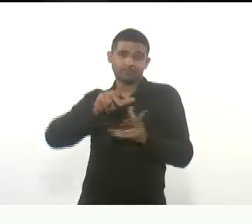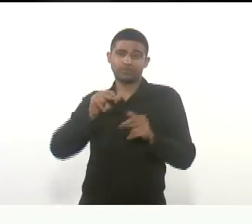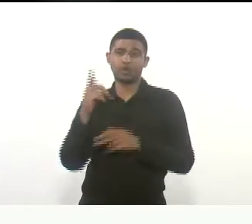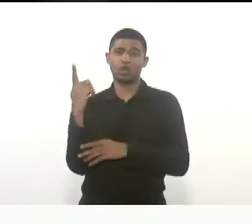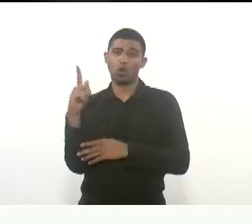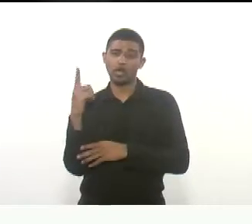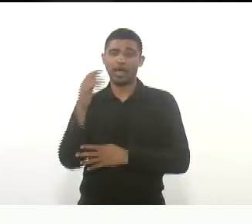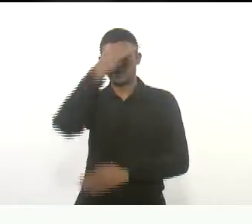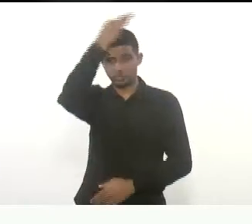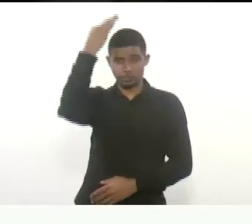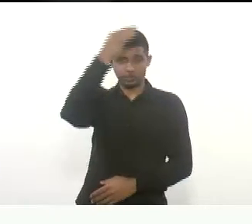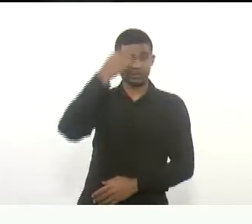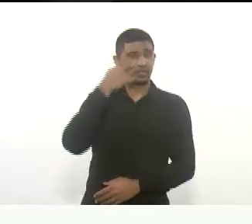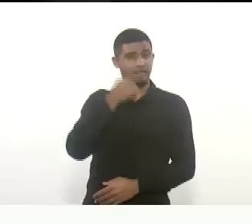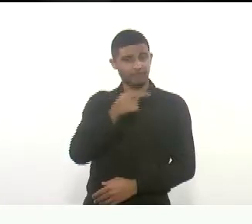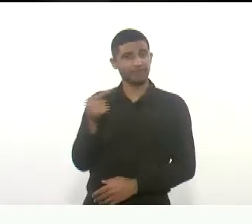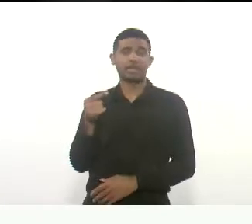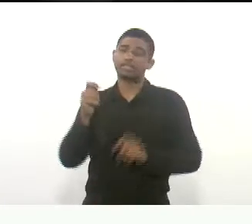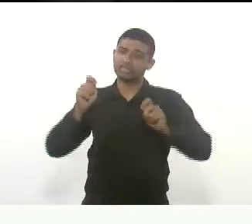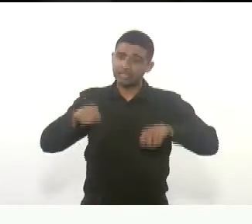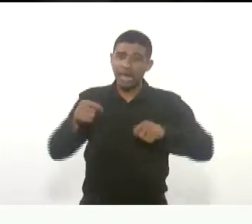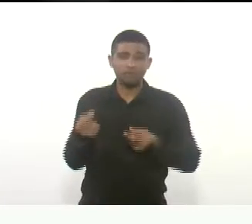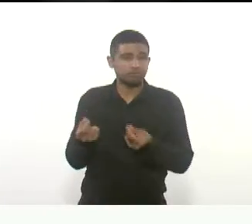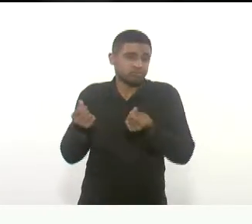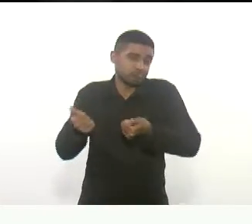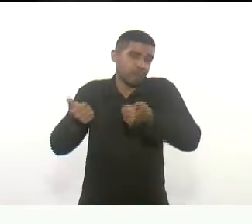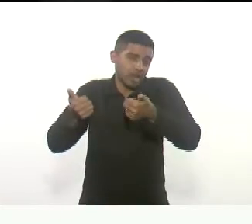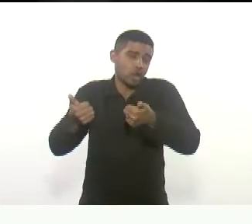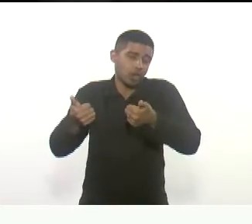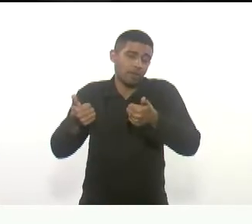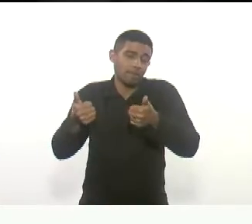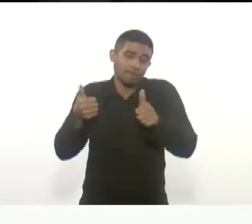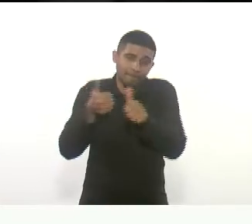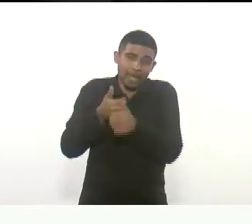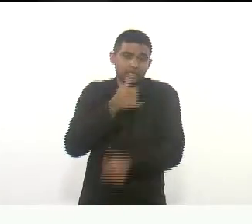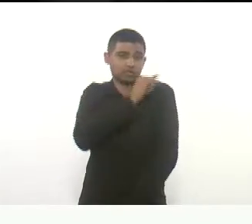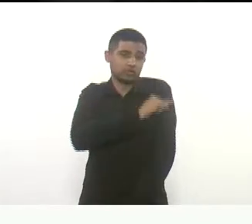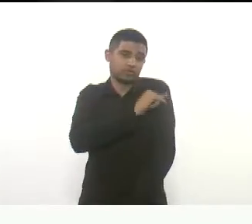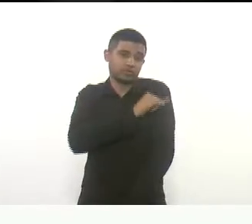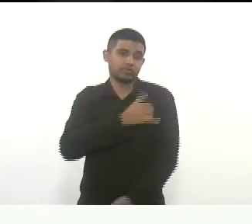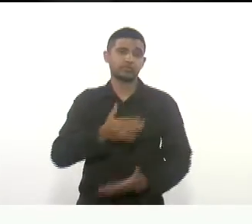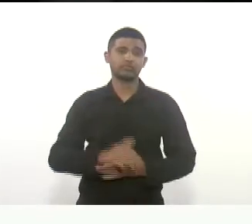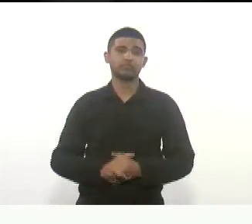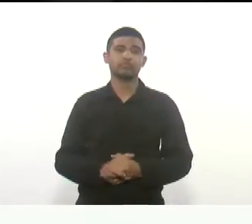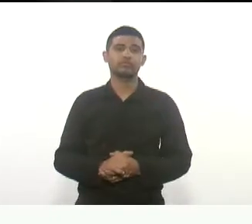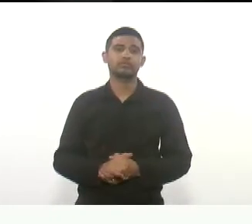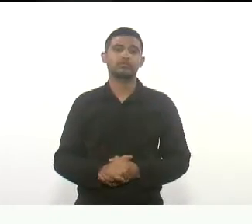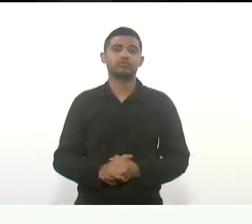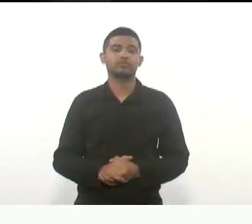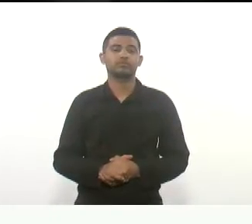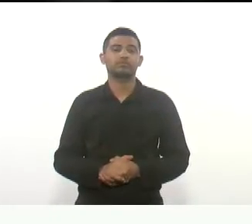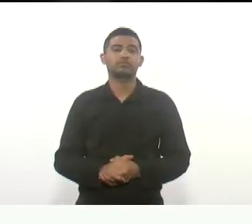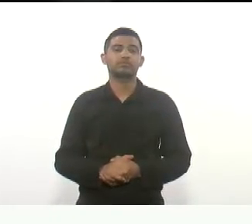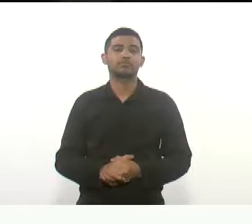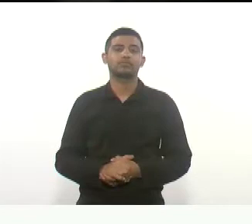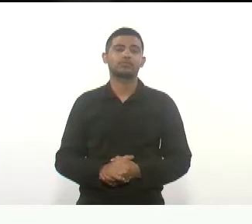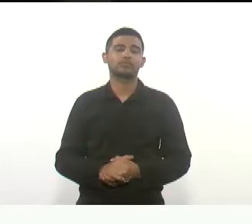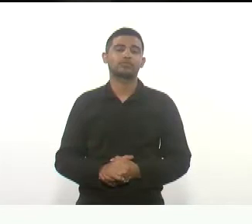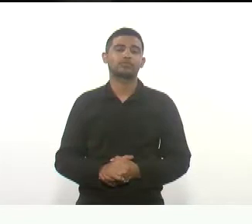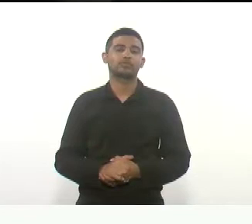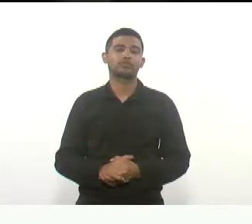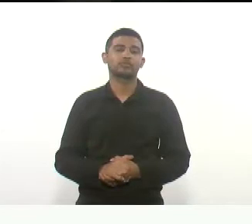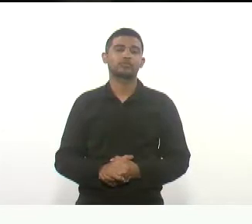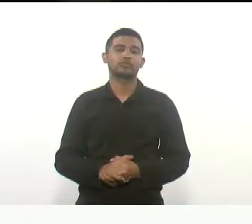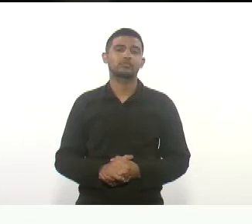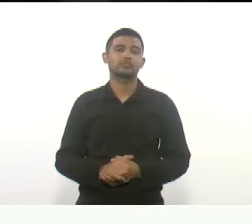Espírito Santo, talvez com um nível socioeconômico até mais próximo do Rio, ainda pior do que o Rio, claro, mas mais próximo e não